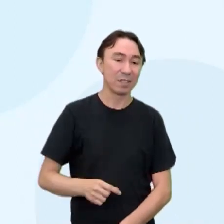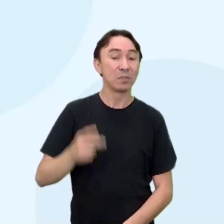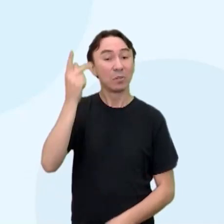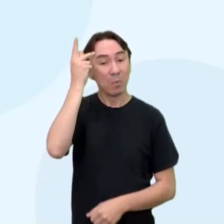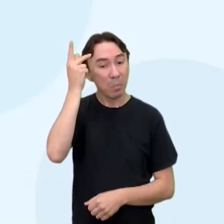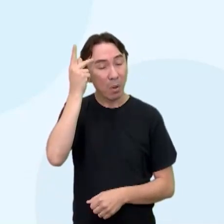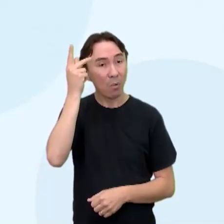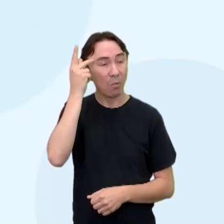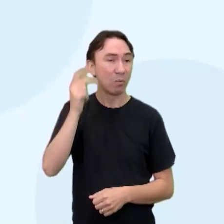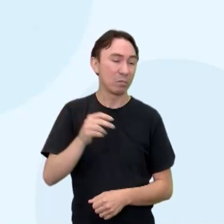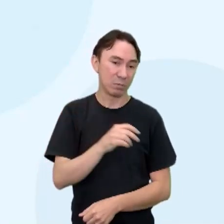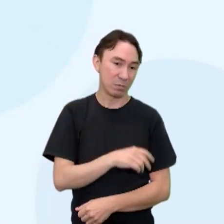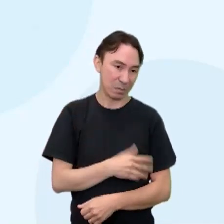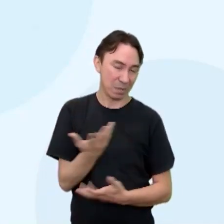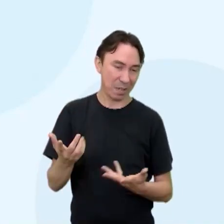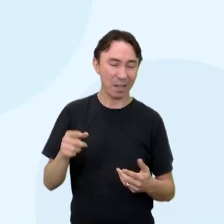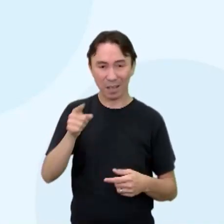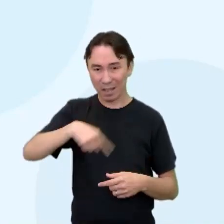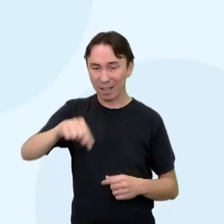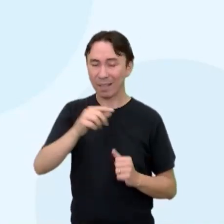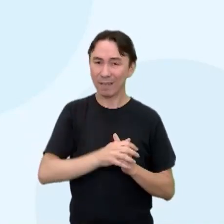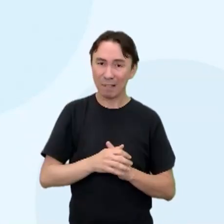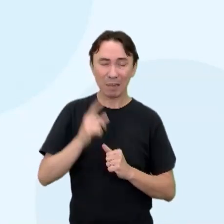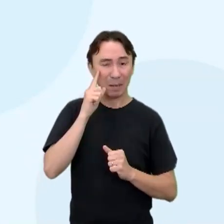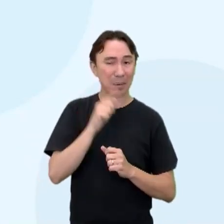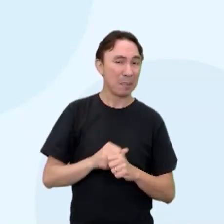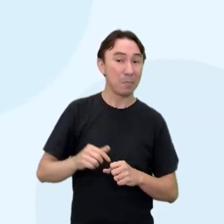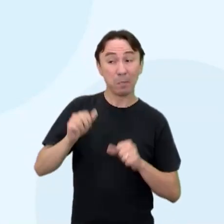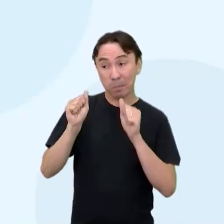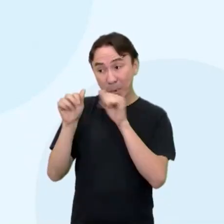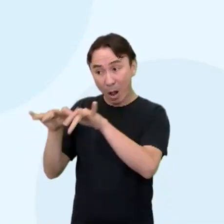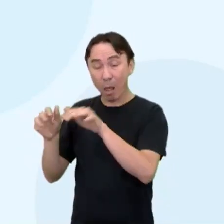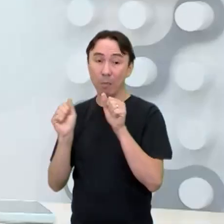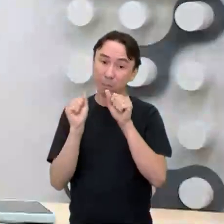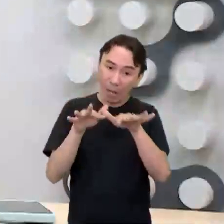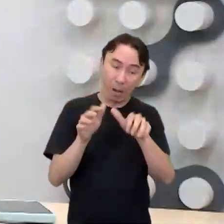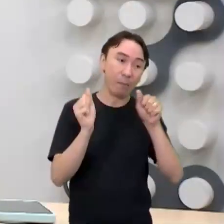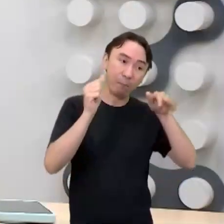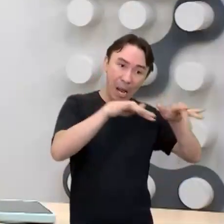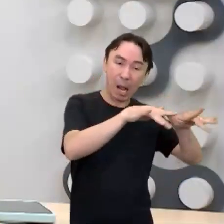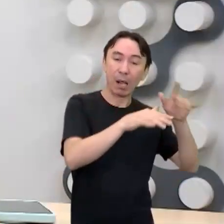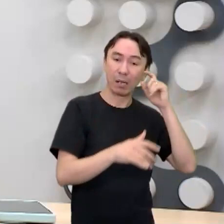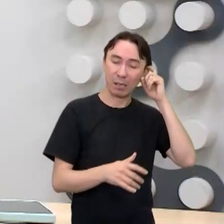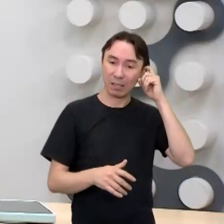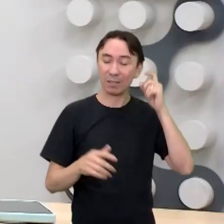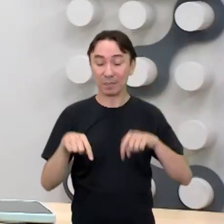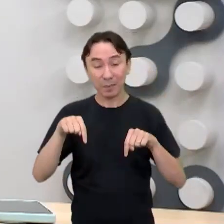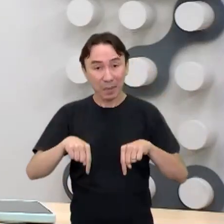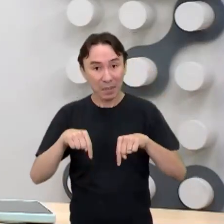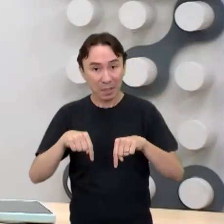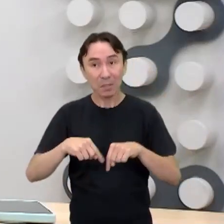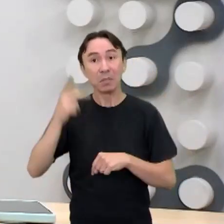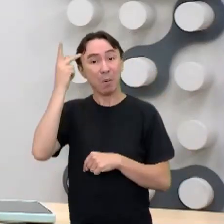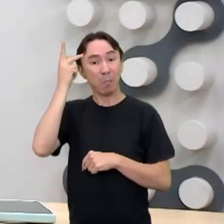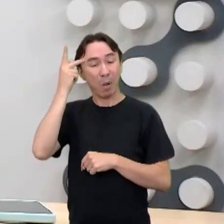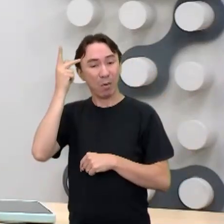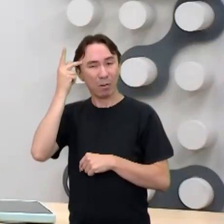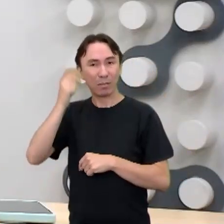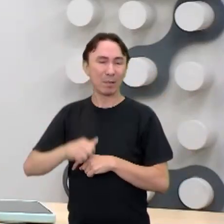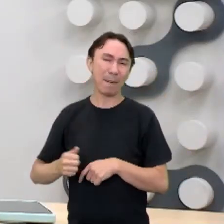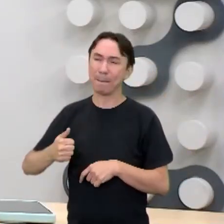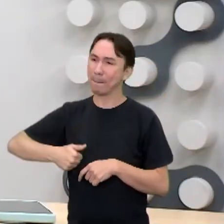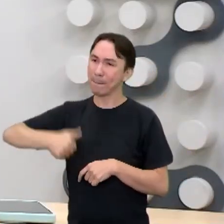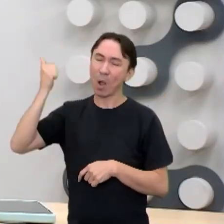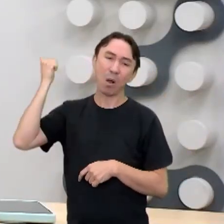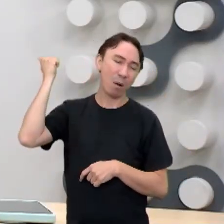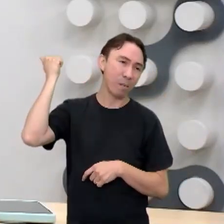localizados em todo o Brasil. Tá? Só lembrando que a diferença de São Paulo para Brasília e Rio de Janeiro, é que São